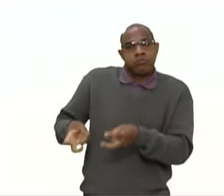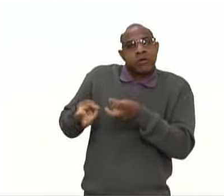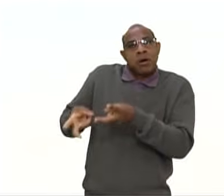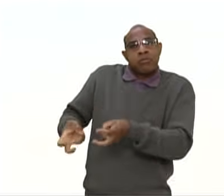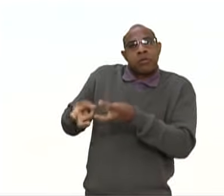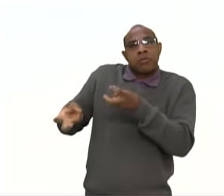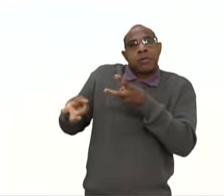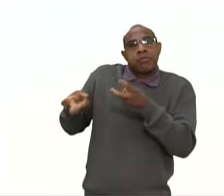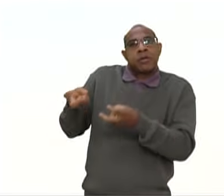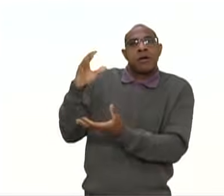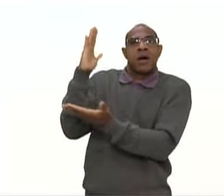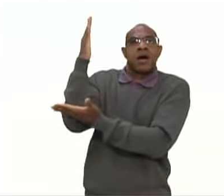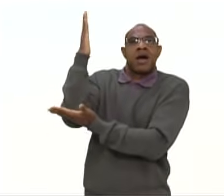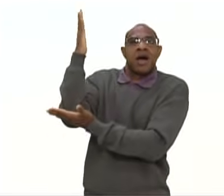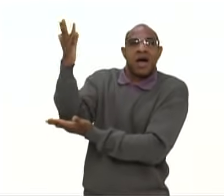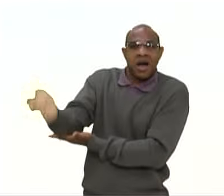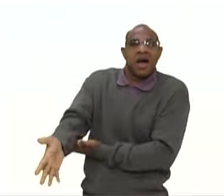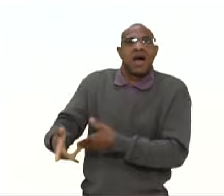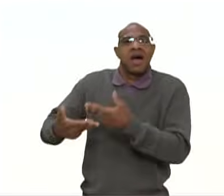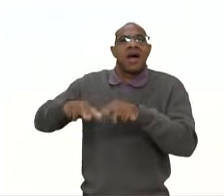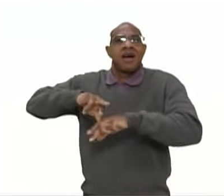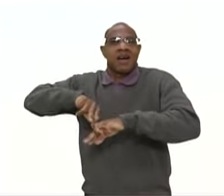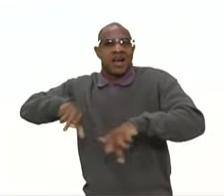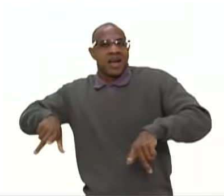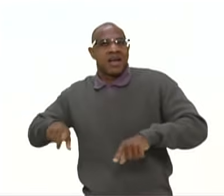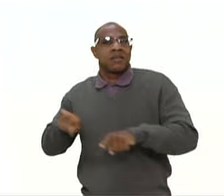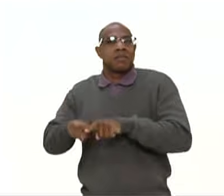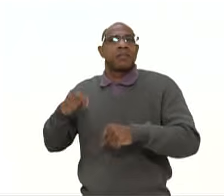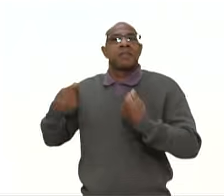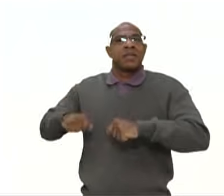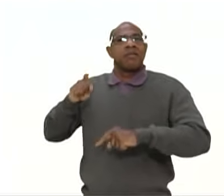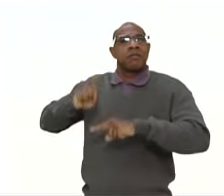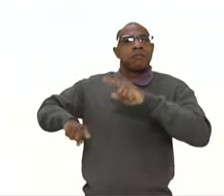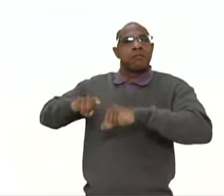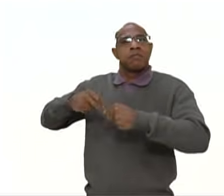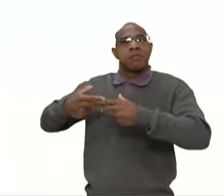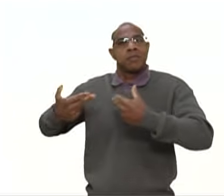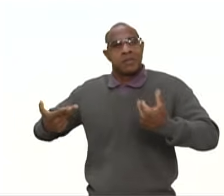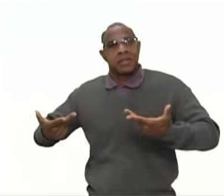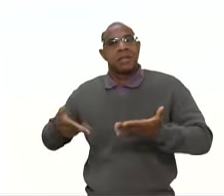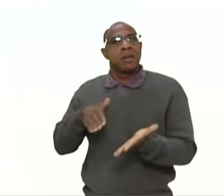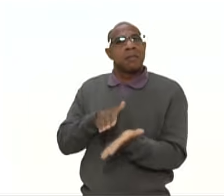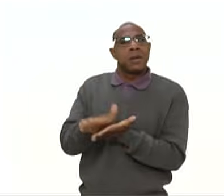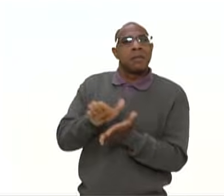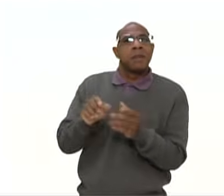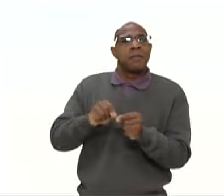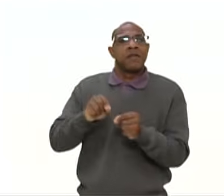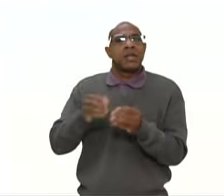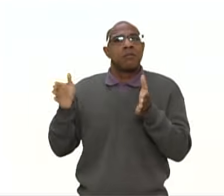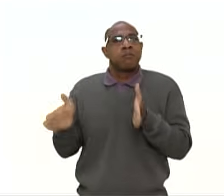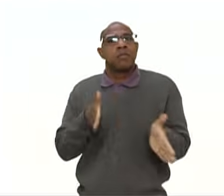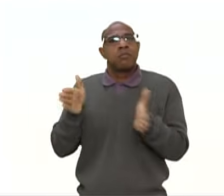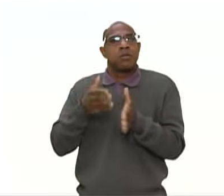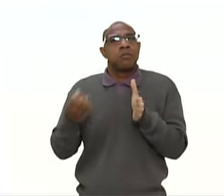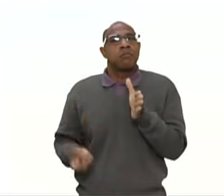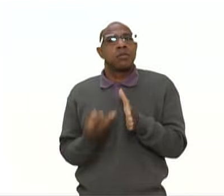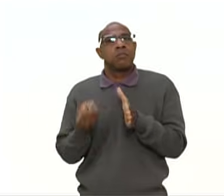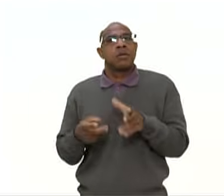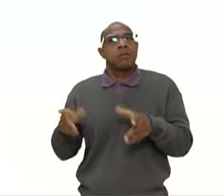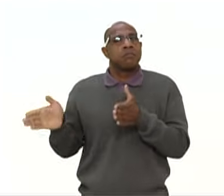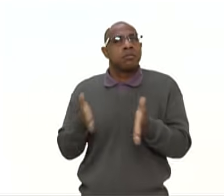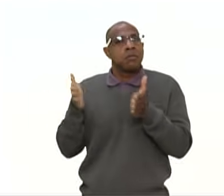para matérias-primas voltadas à fabricação de mais mercadorias como efeito do consumismo e no que se refere